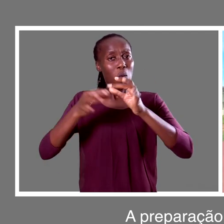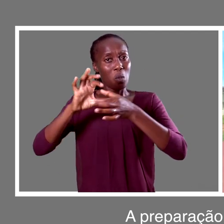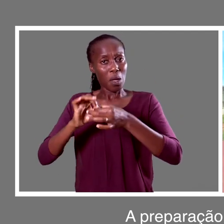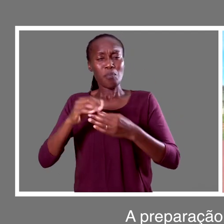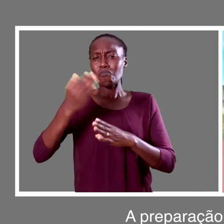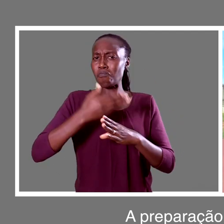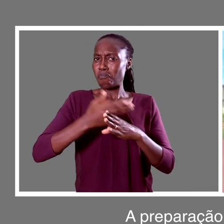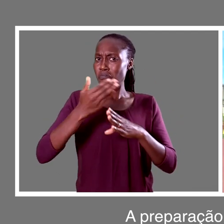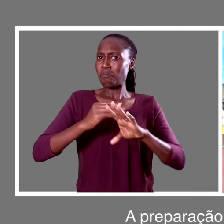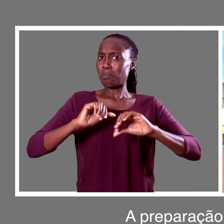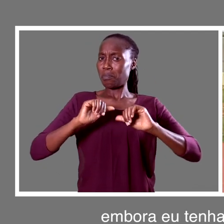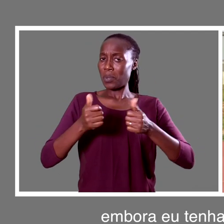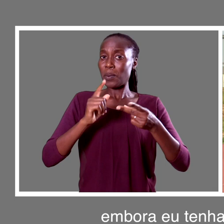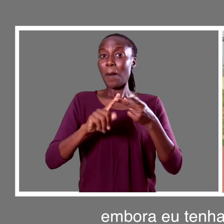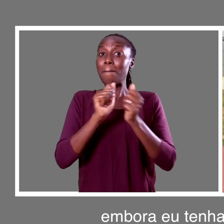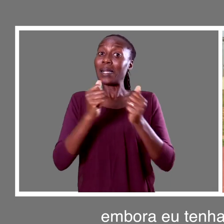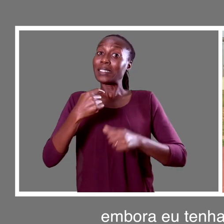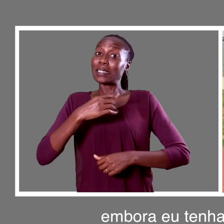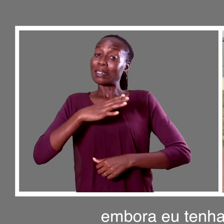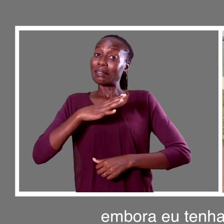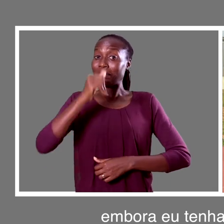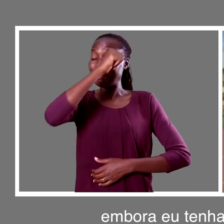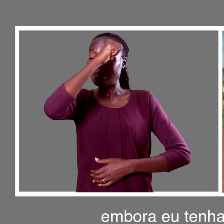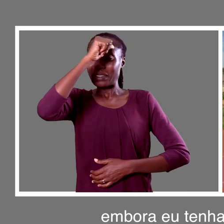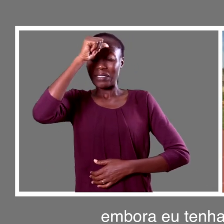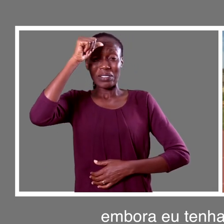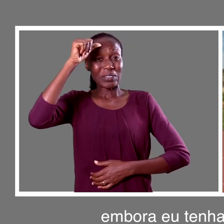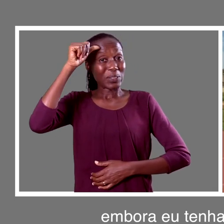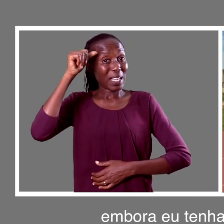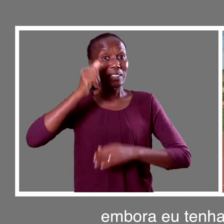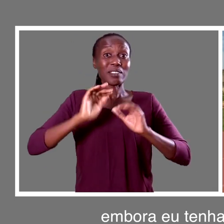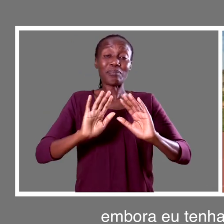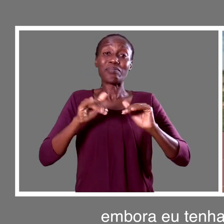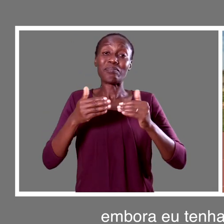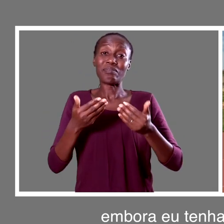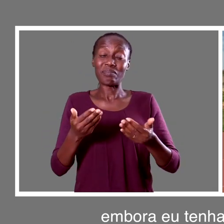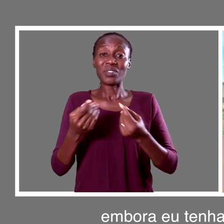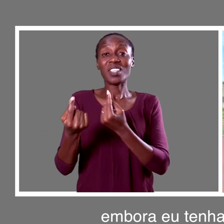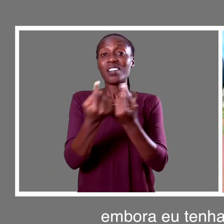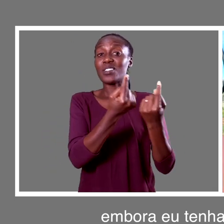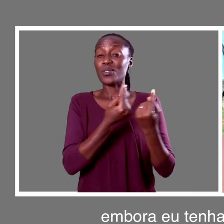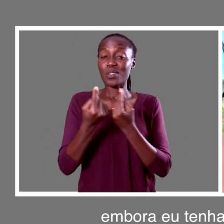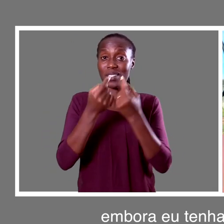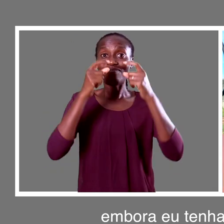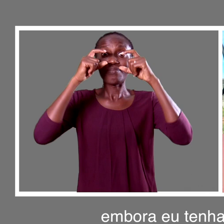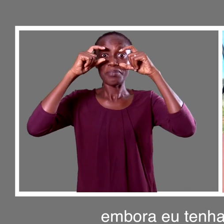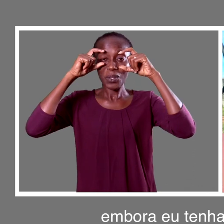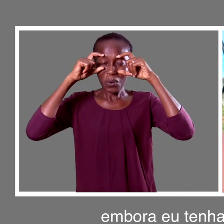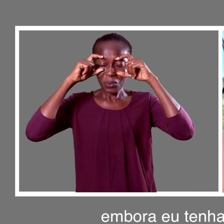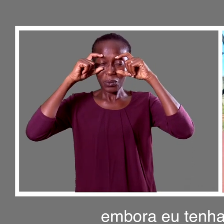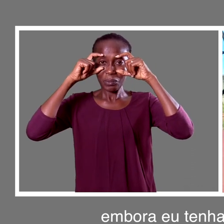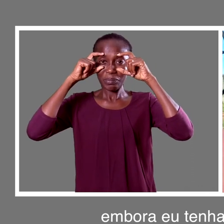Olímpicos está a decorrer muito bem, embora eu tenha algumas dificuldades, que leve à situação dos óculos,